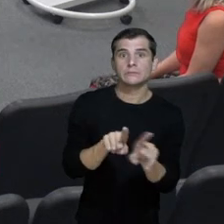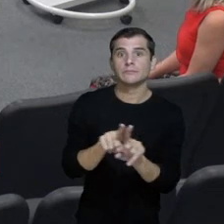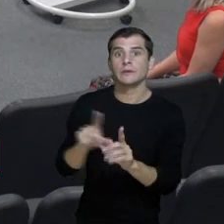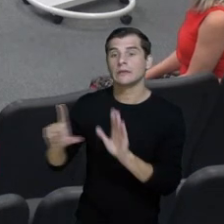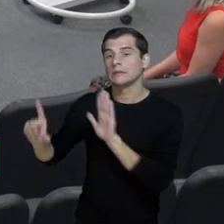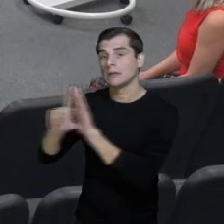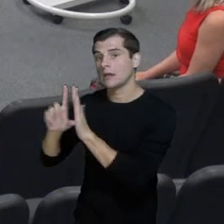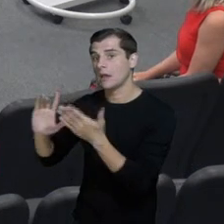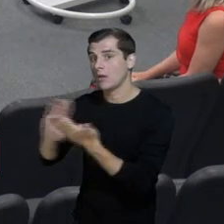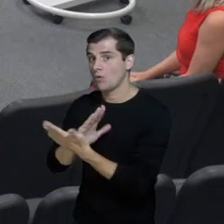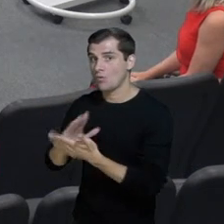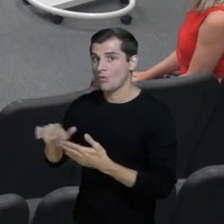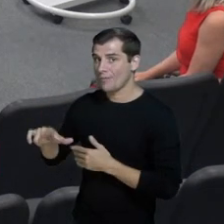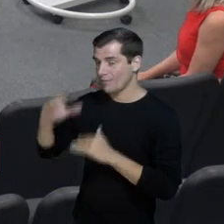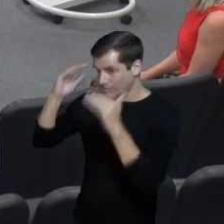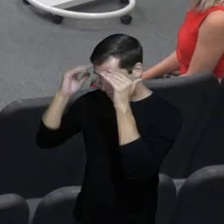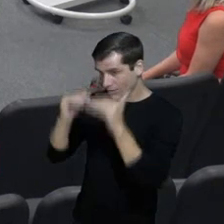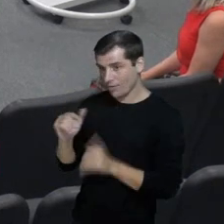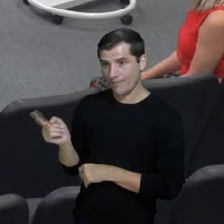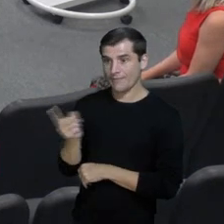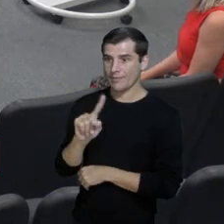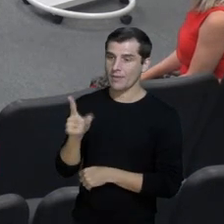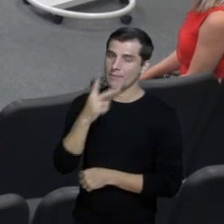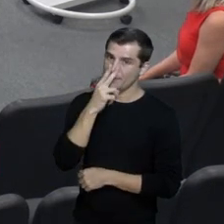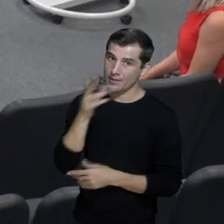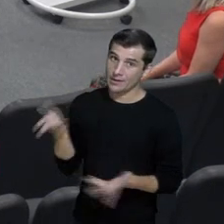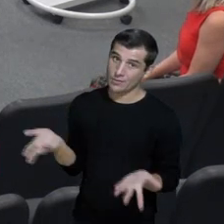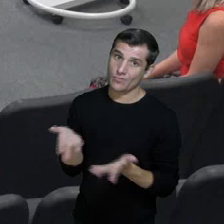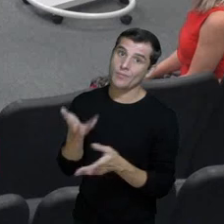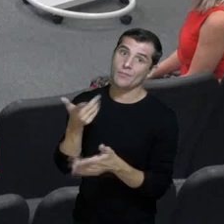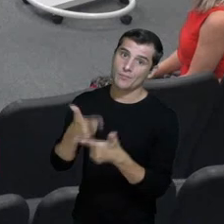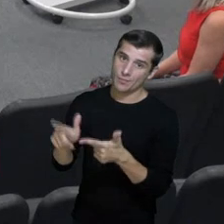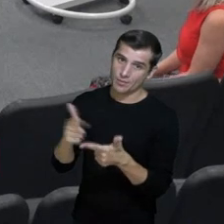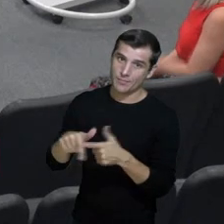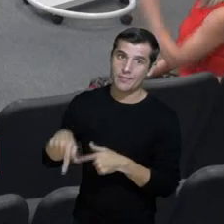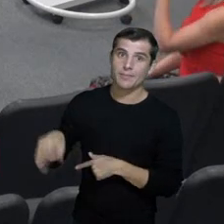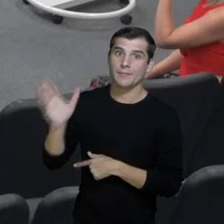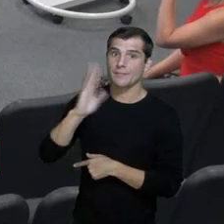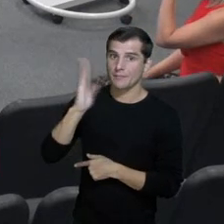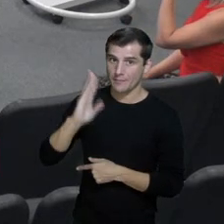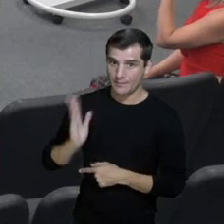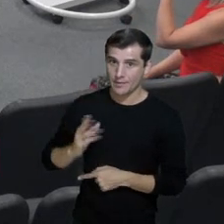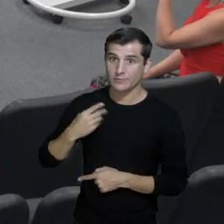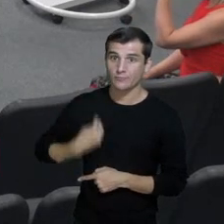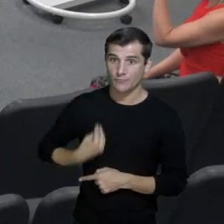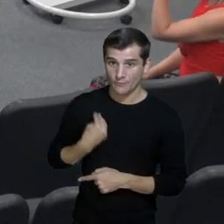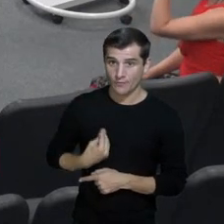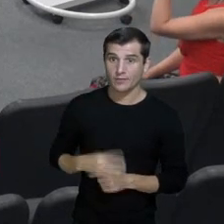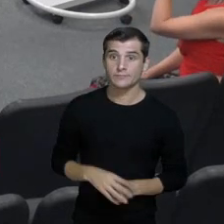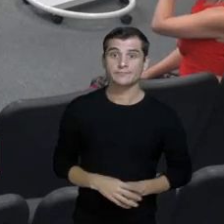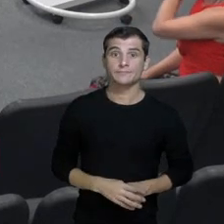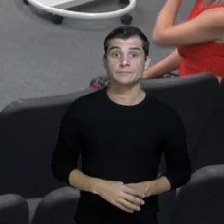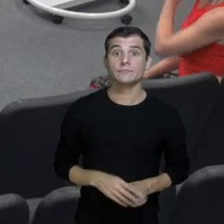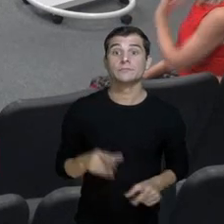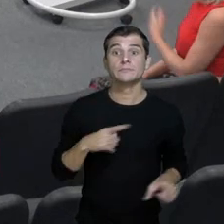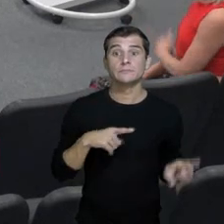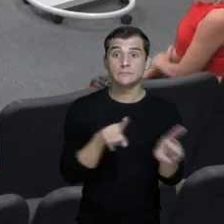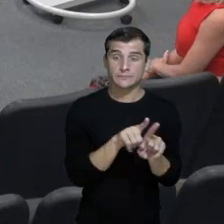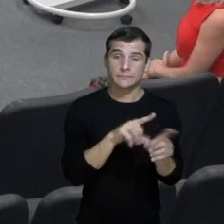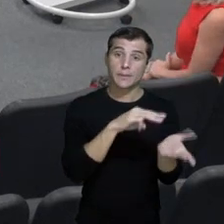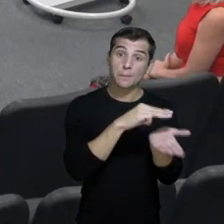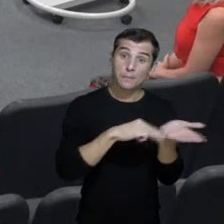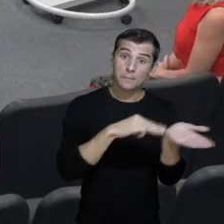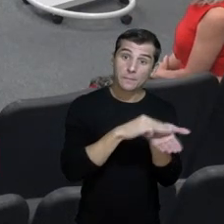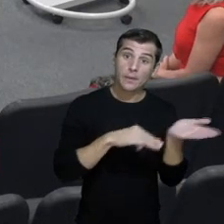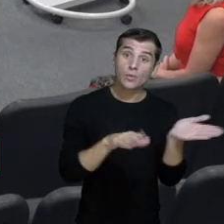trazem esse problema pro trazem essa corrupção pro Brasil Brasil e e alguns eh métodos de de